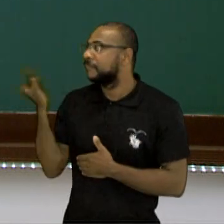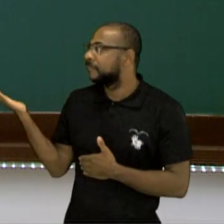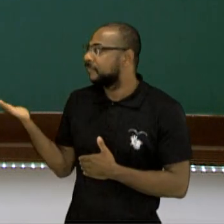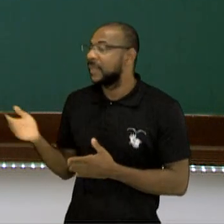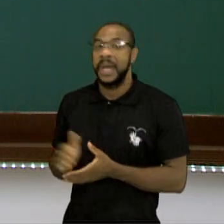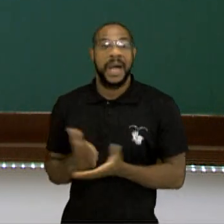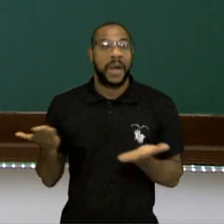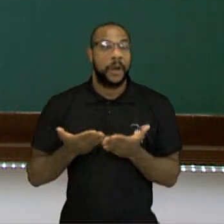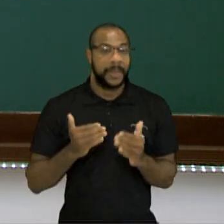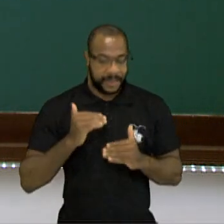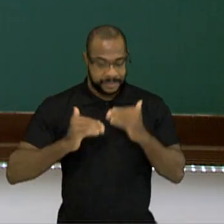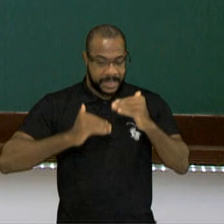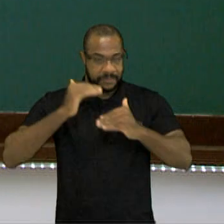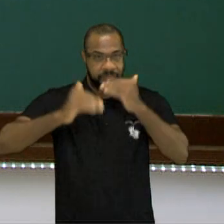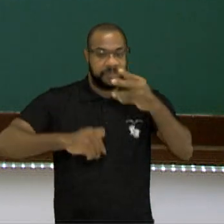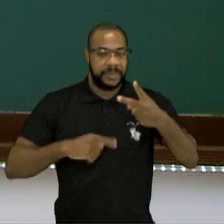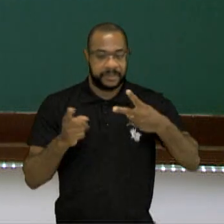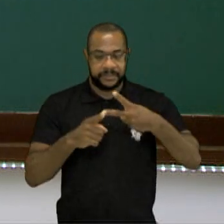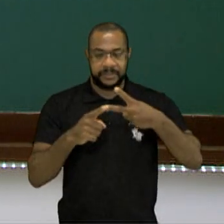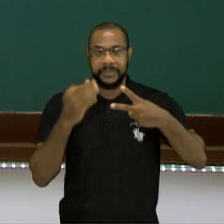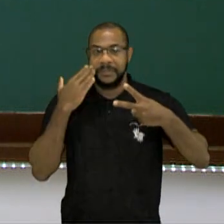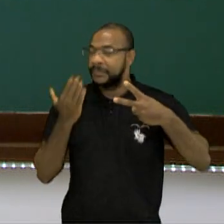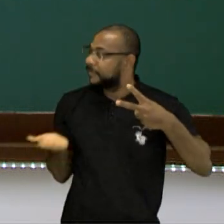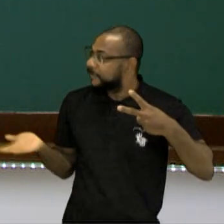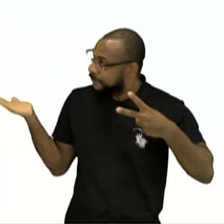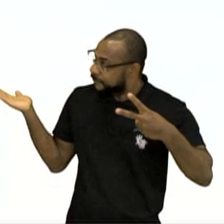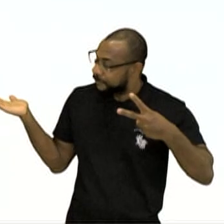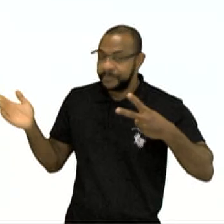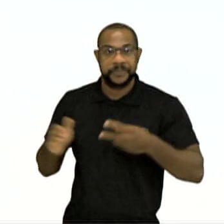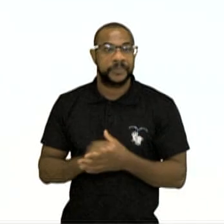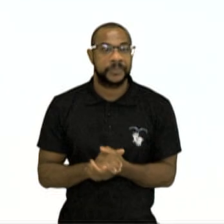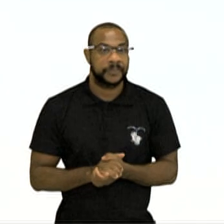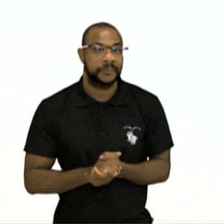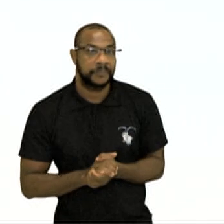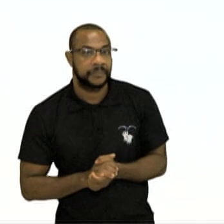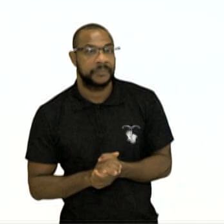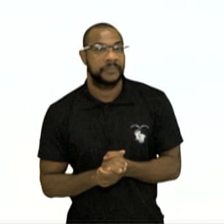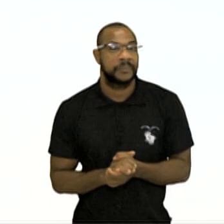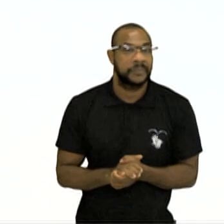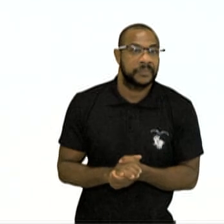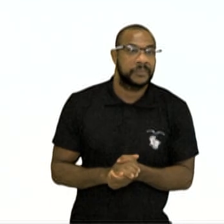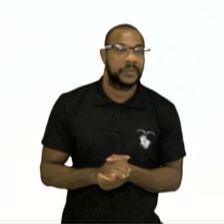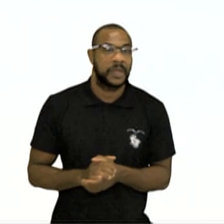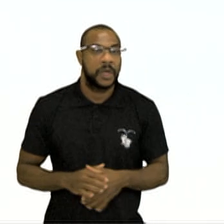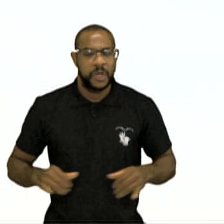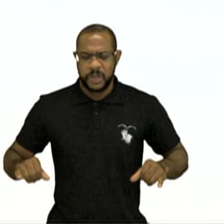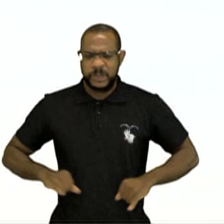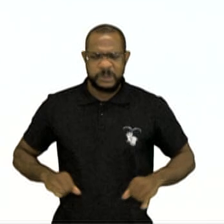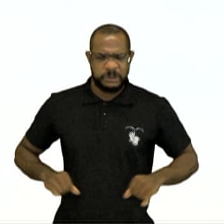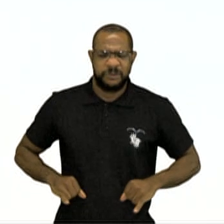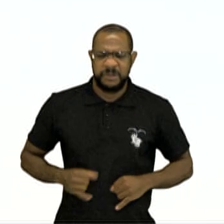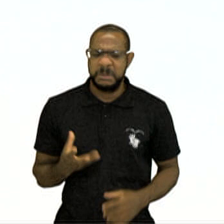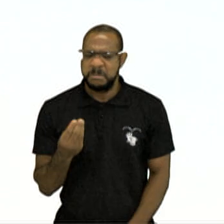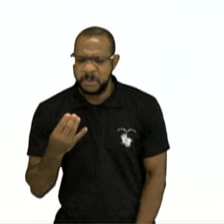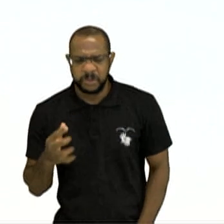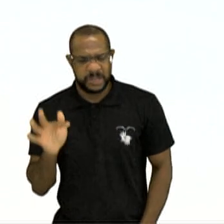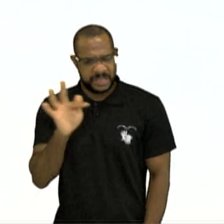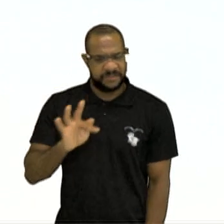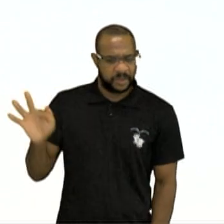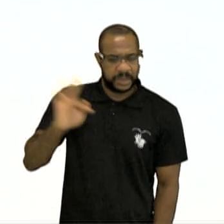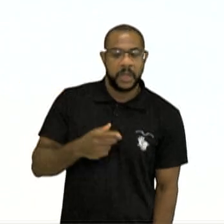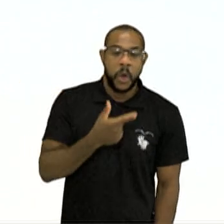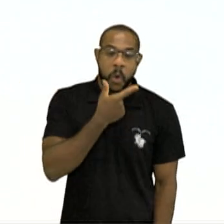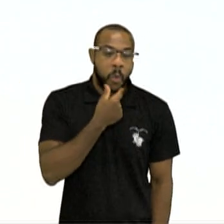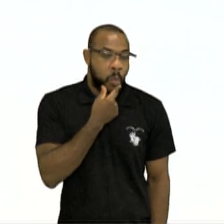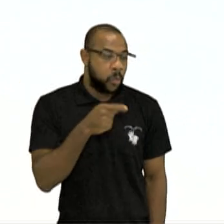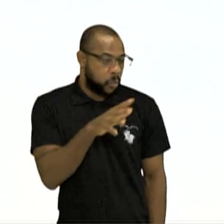a argumentação dessa carta do leitor. Sofri bastante com isso na faculdade, pois os homens não